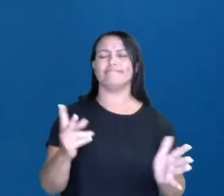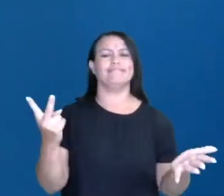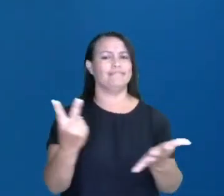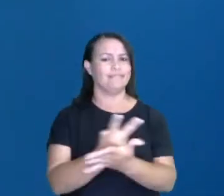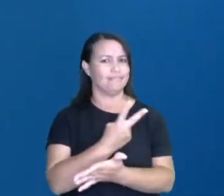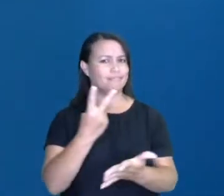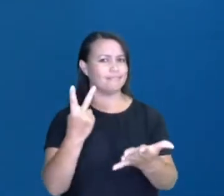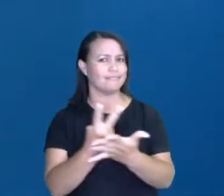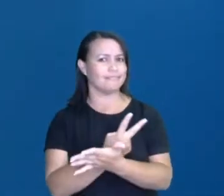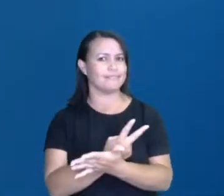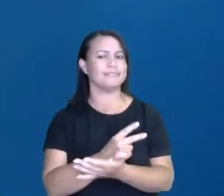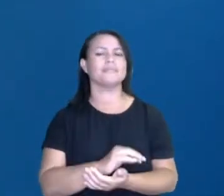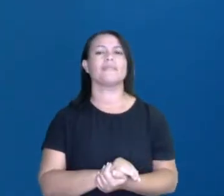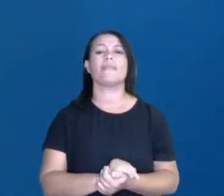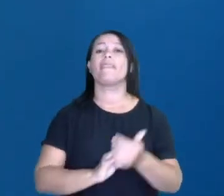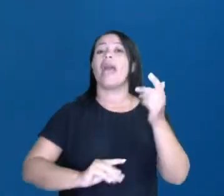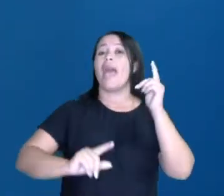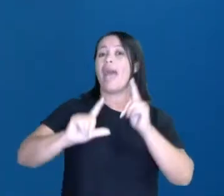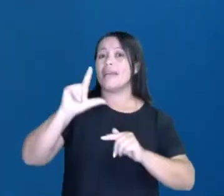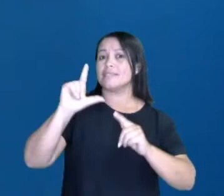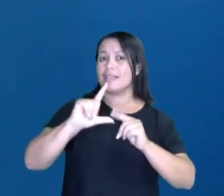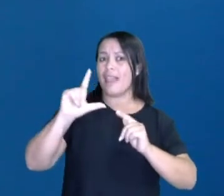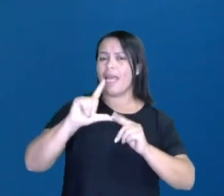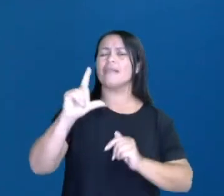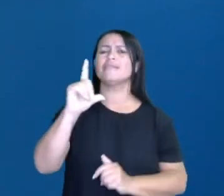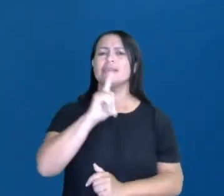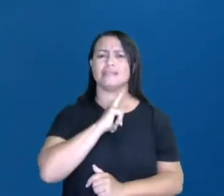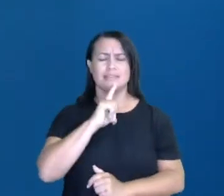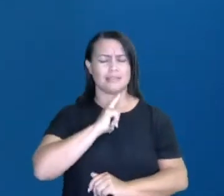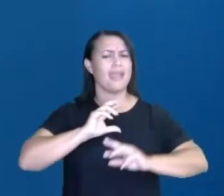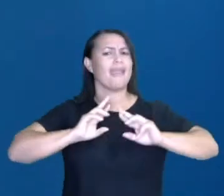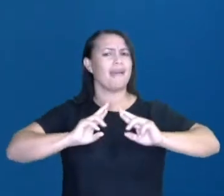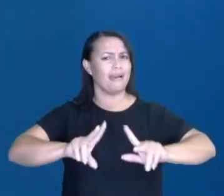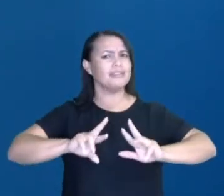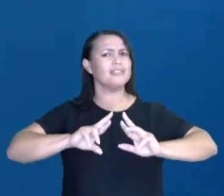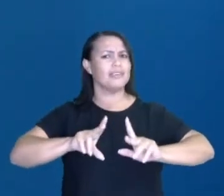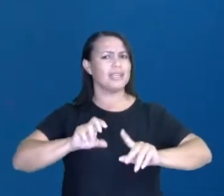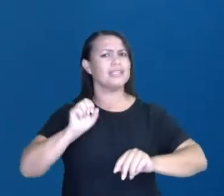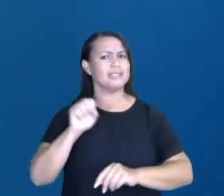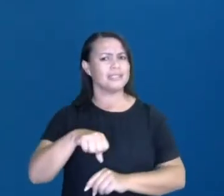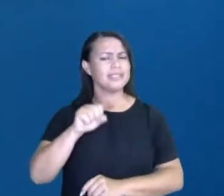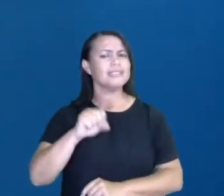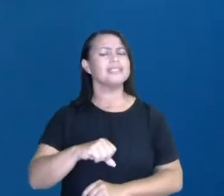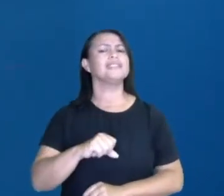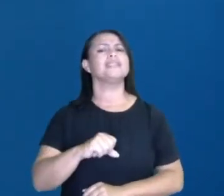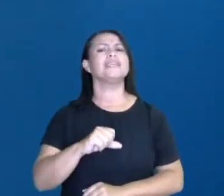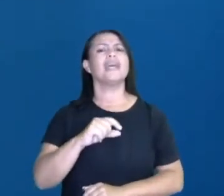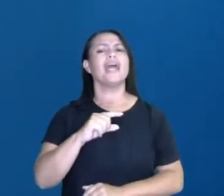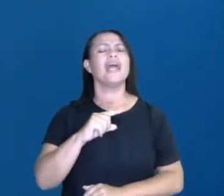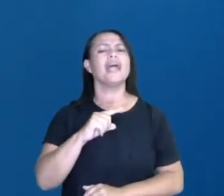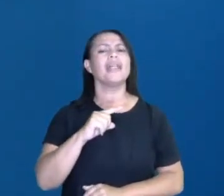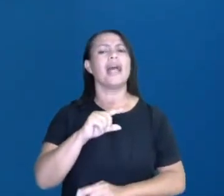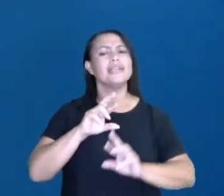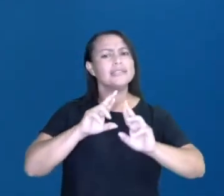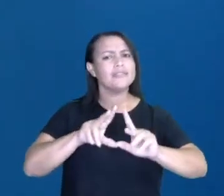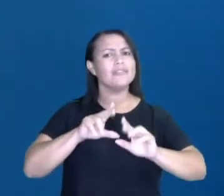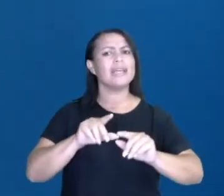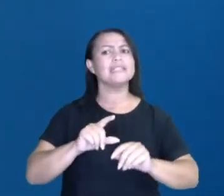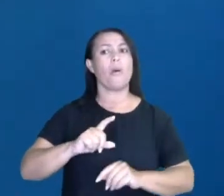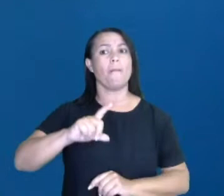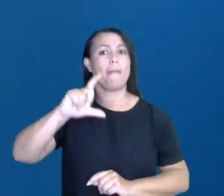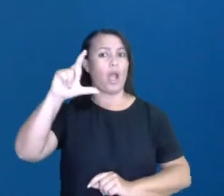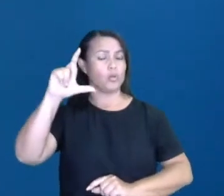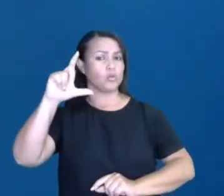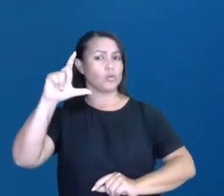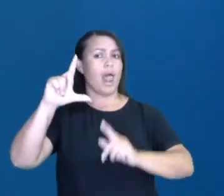errado. As letras, elas têm as diferenças. As diferenças, elas são